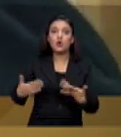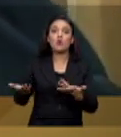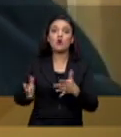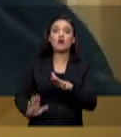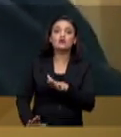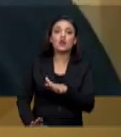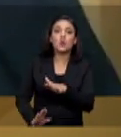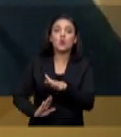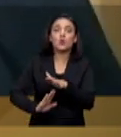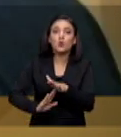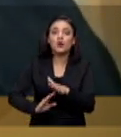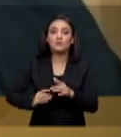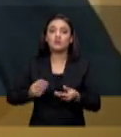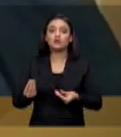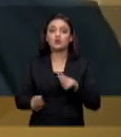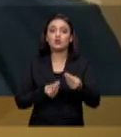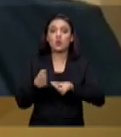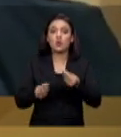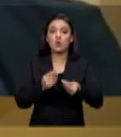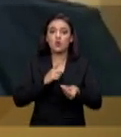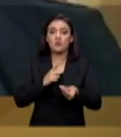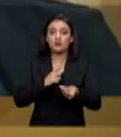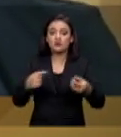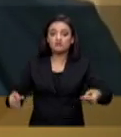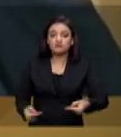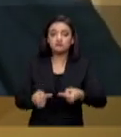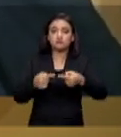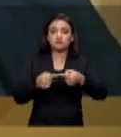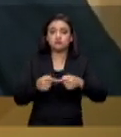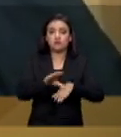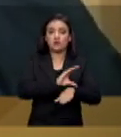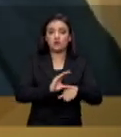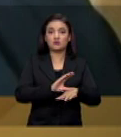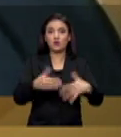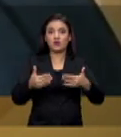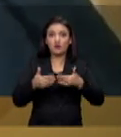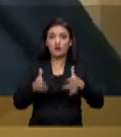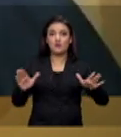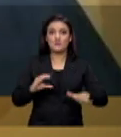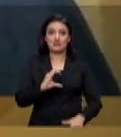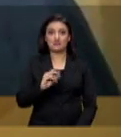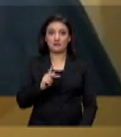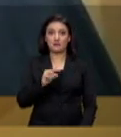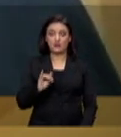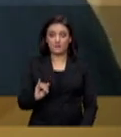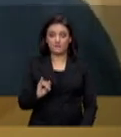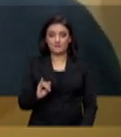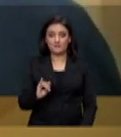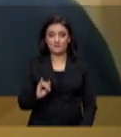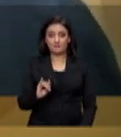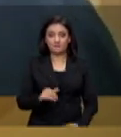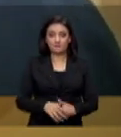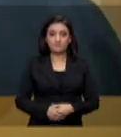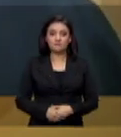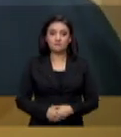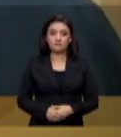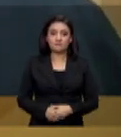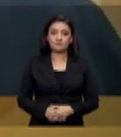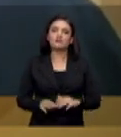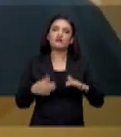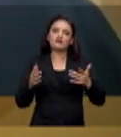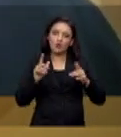da vinculação constitucional ao ato de instalação de uma CPI. Ou seja, esse ato é um